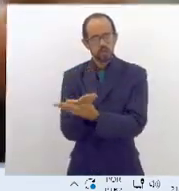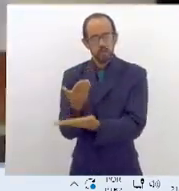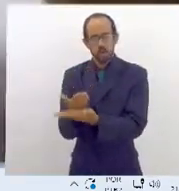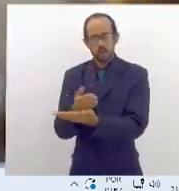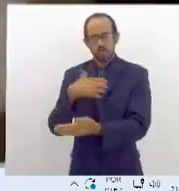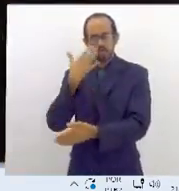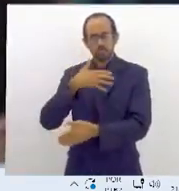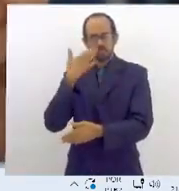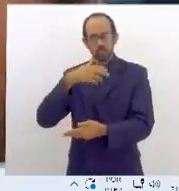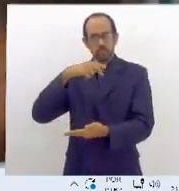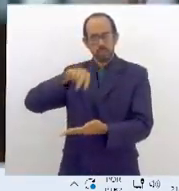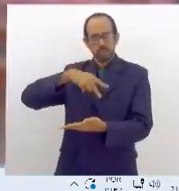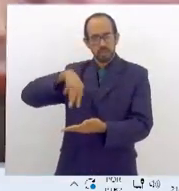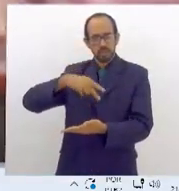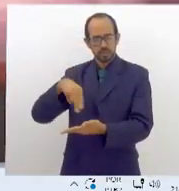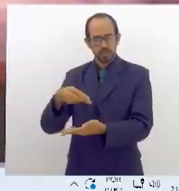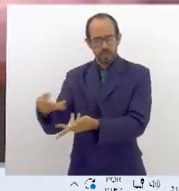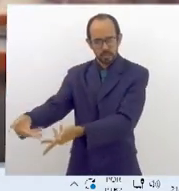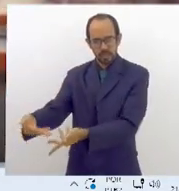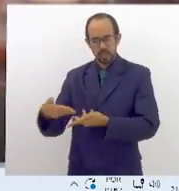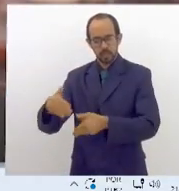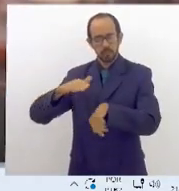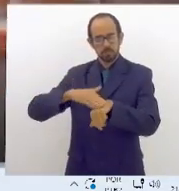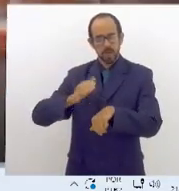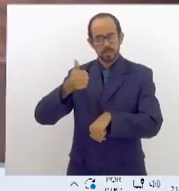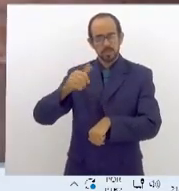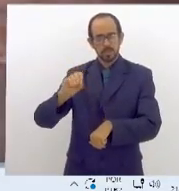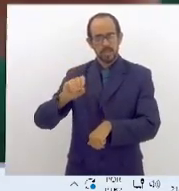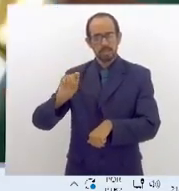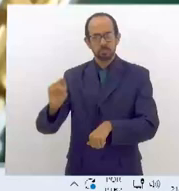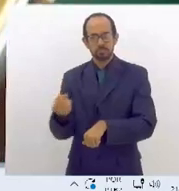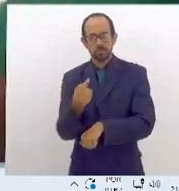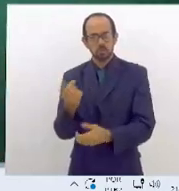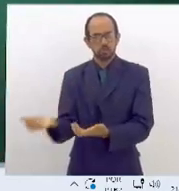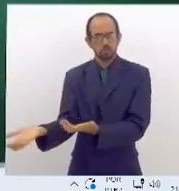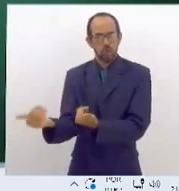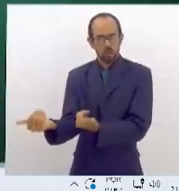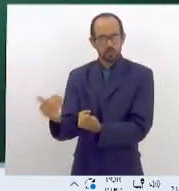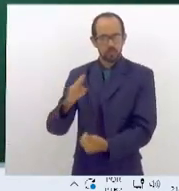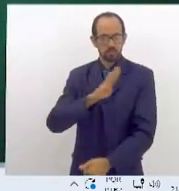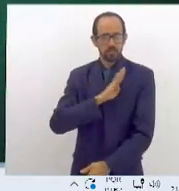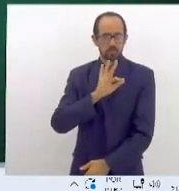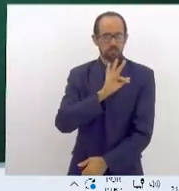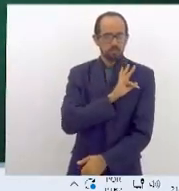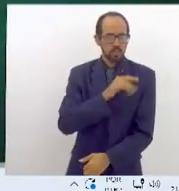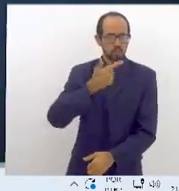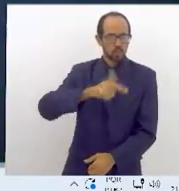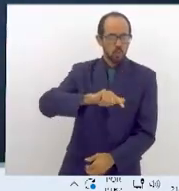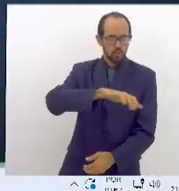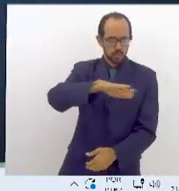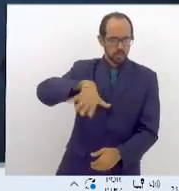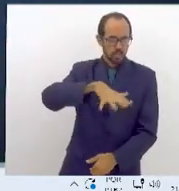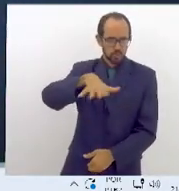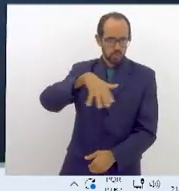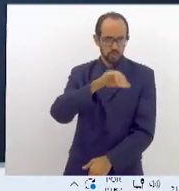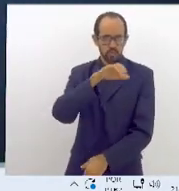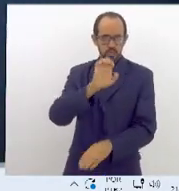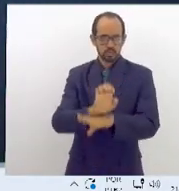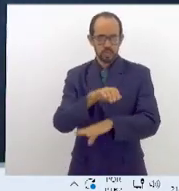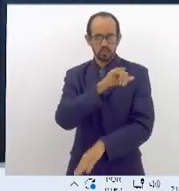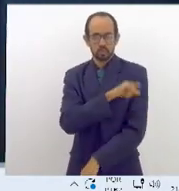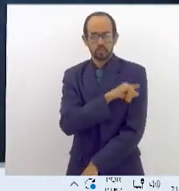atendendo a mais de 10 mil jovens de toda Baixada e até de outras regiões do Estado do Rio